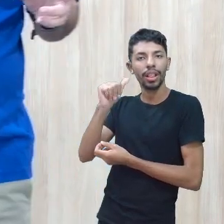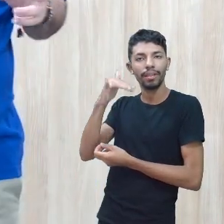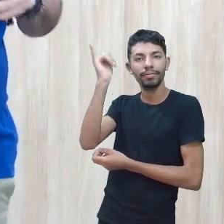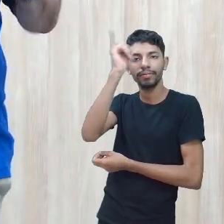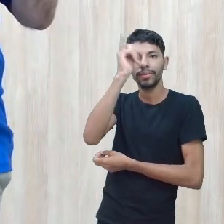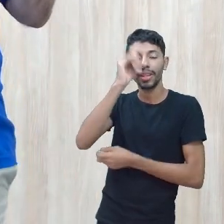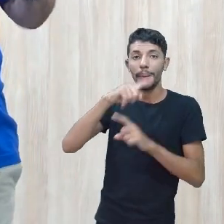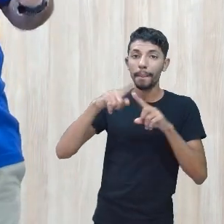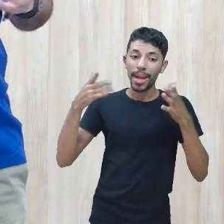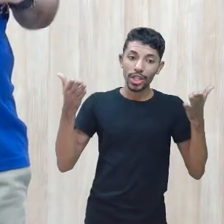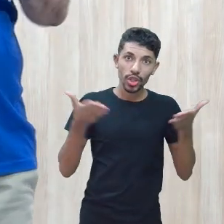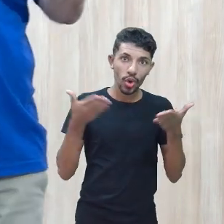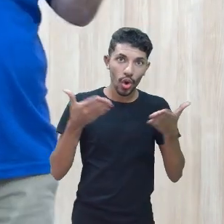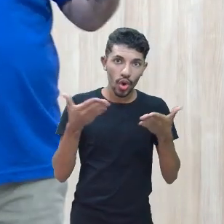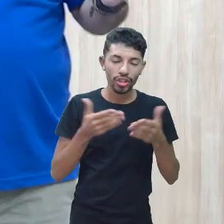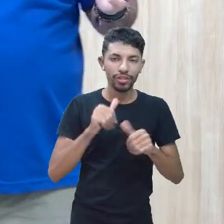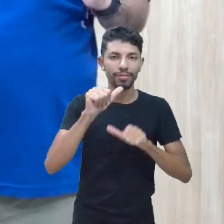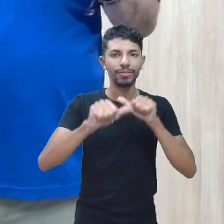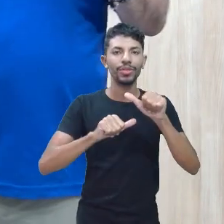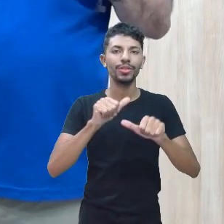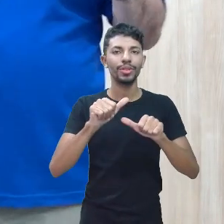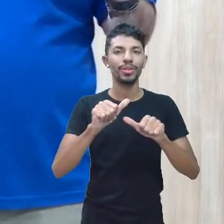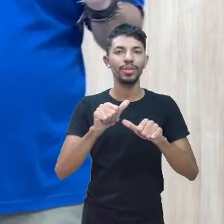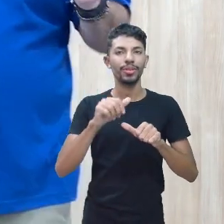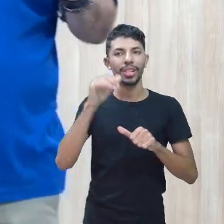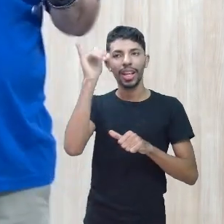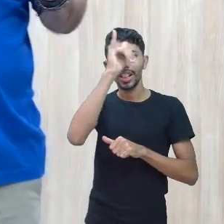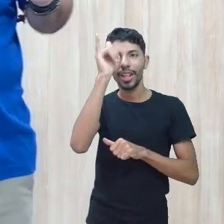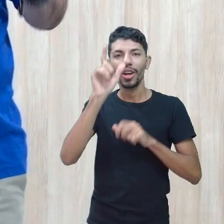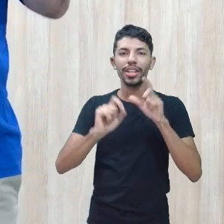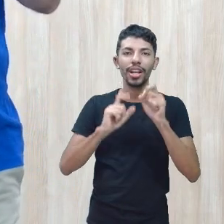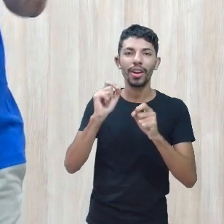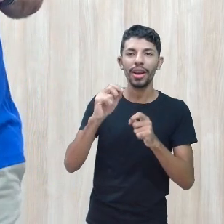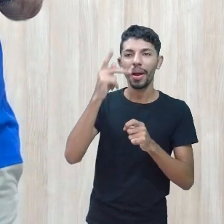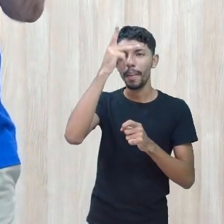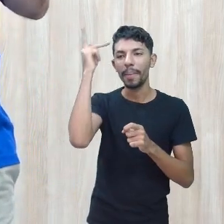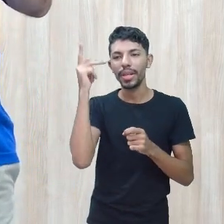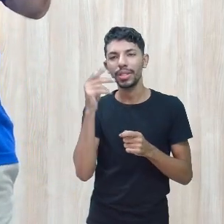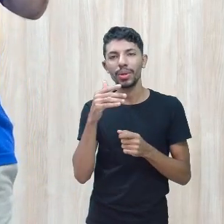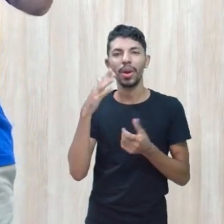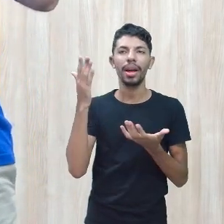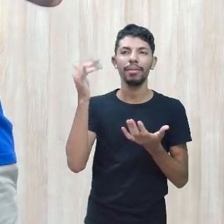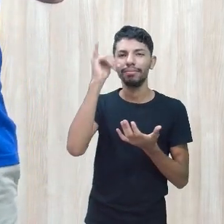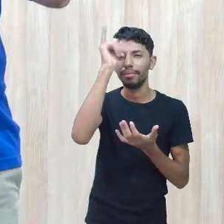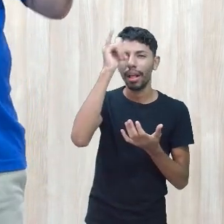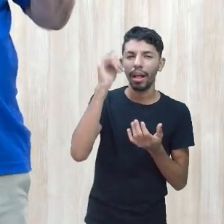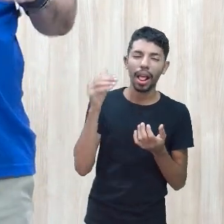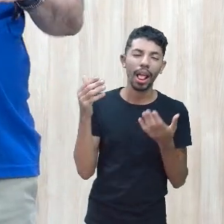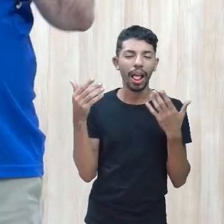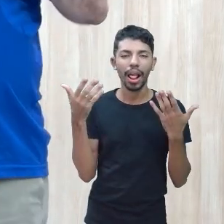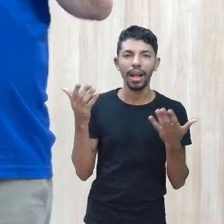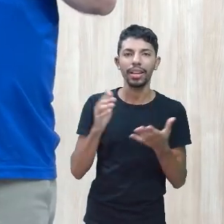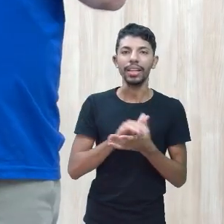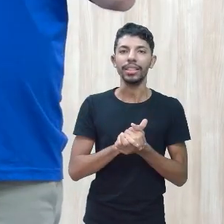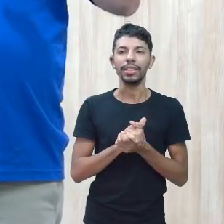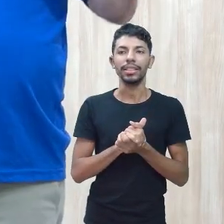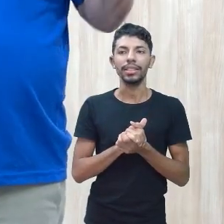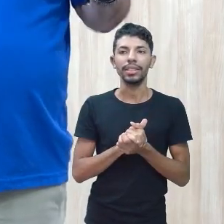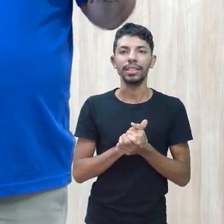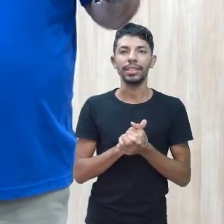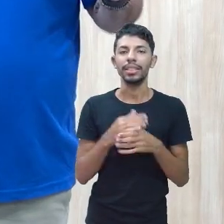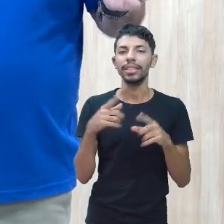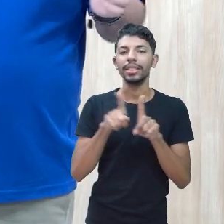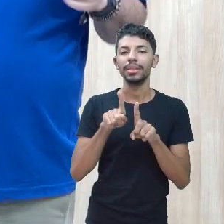conotação, né? Geralmente a gente chama o idiota que acaba que é meio abestalhado, né? Que assim, não